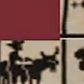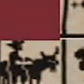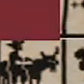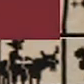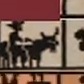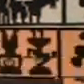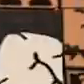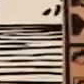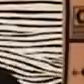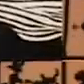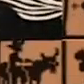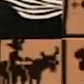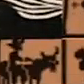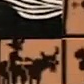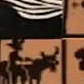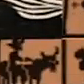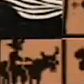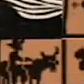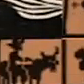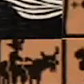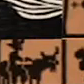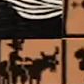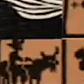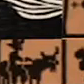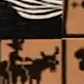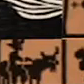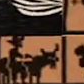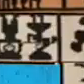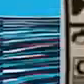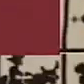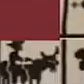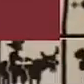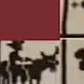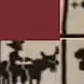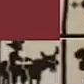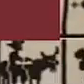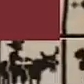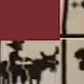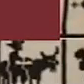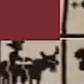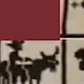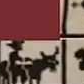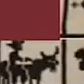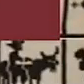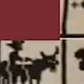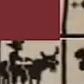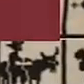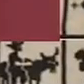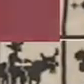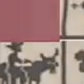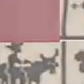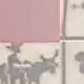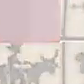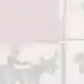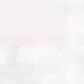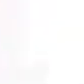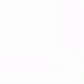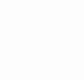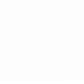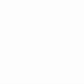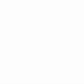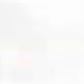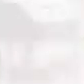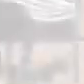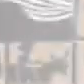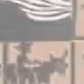muita orientação. Sabe a praia onde nasceu, não se perde nunca, não. Já sabe de quem eu falo? Diga lá,